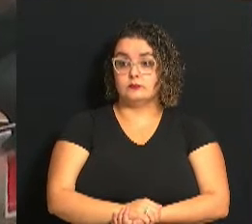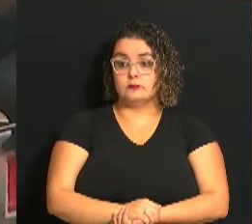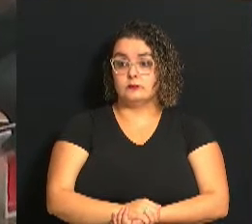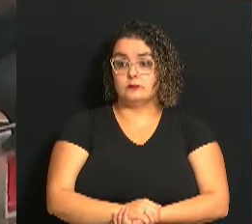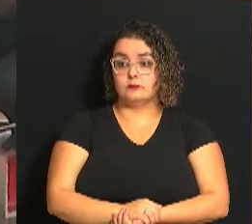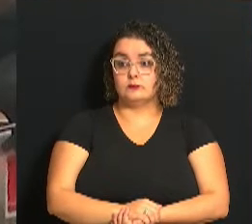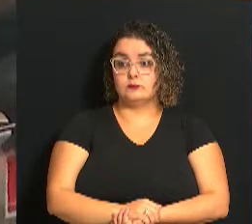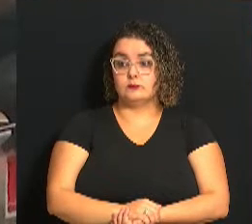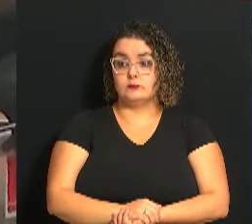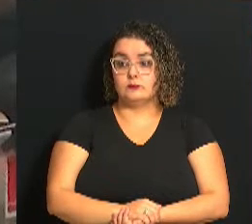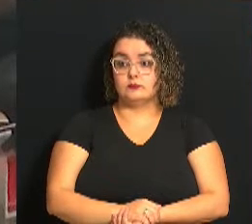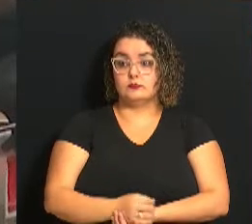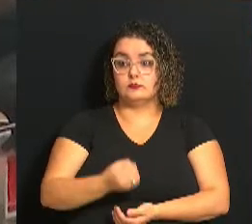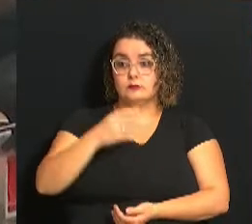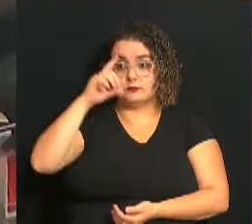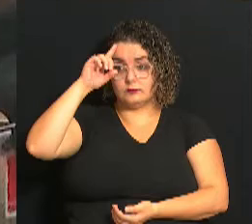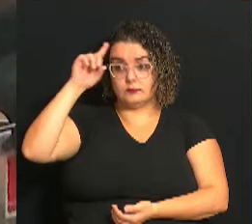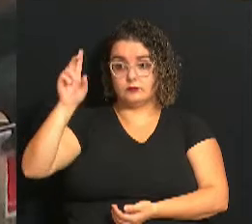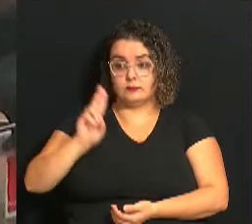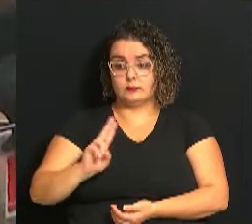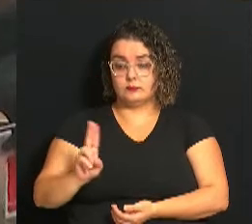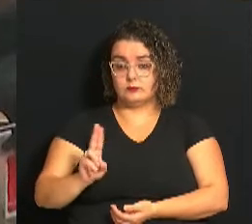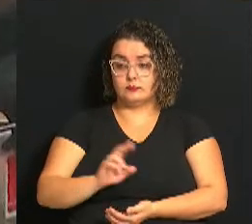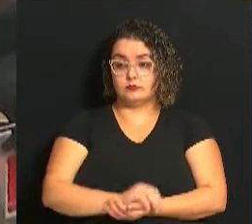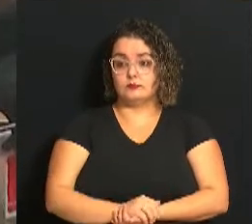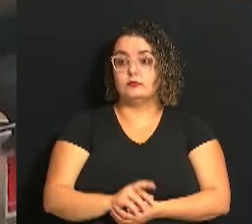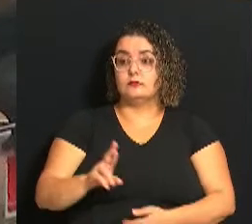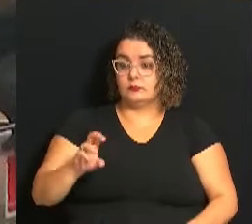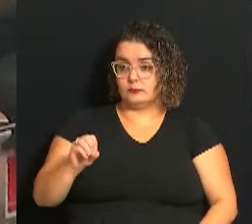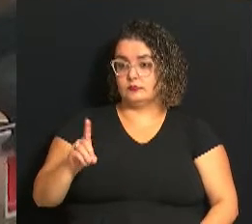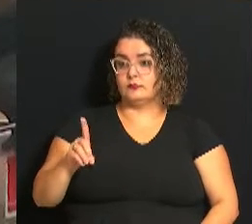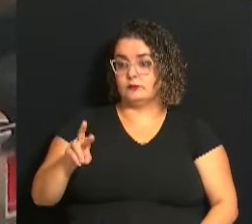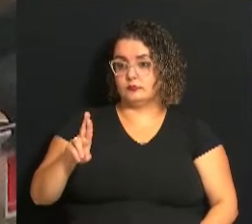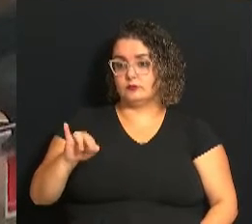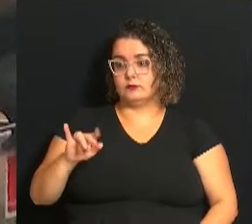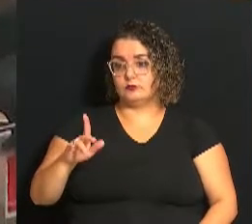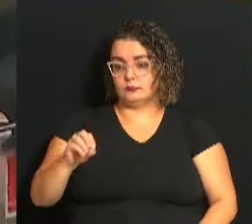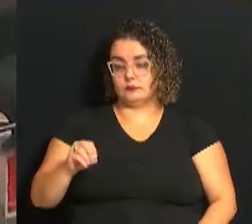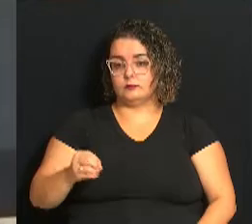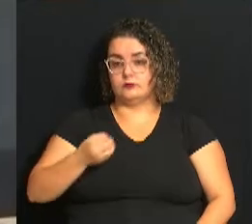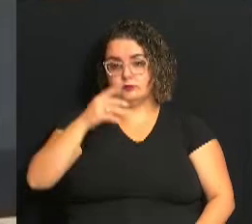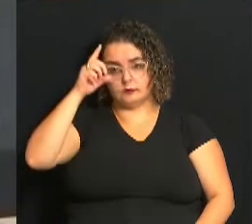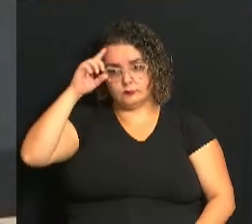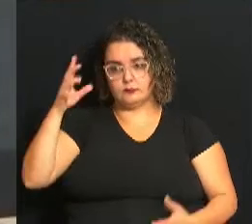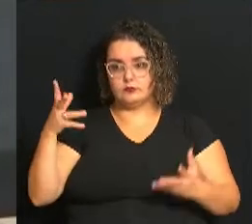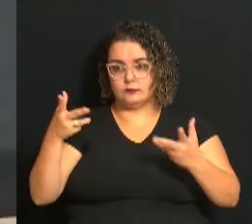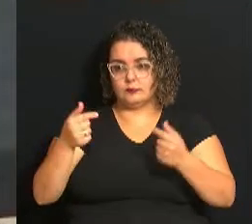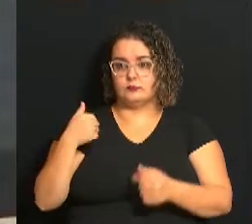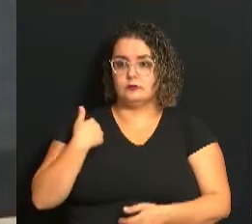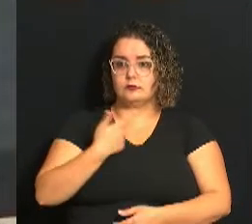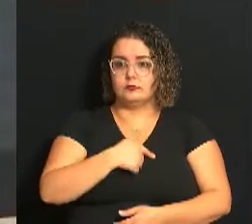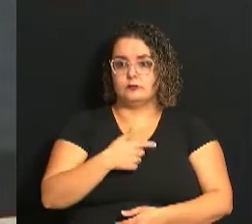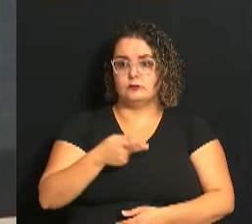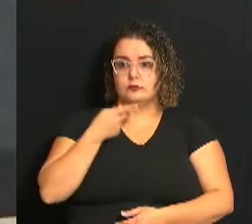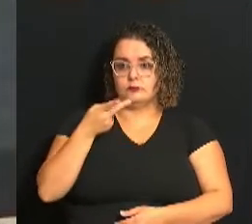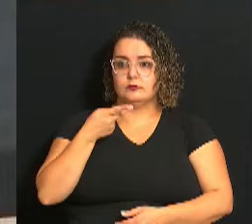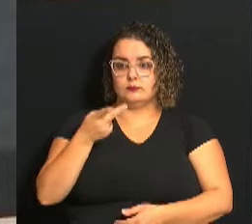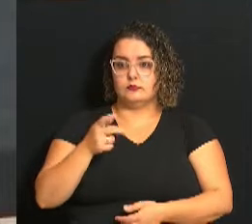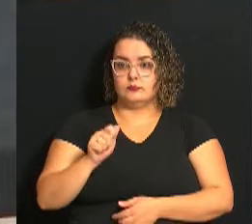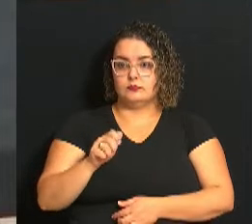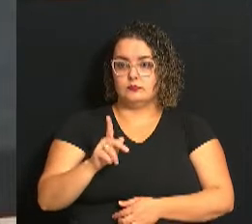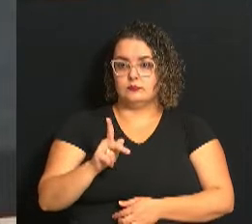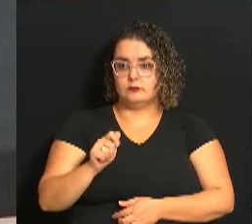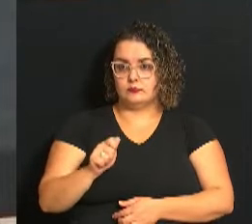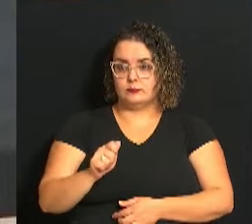Pois não. Bom dia, seu nome, bom por dia gentileza? a todos. Rodrigo. Rodrigo. Nós estamos falando aqui da questão da APA,